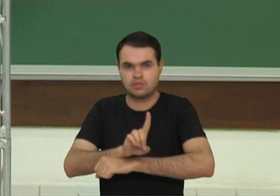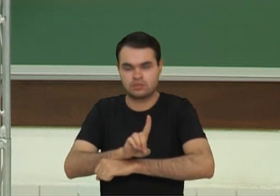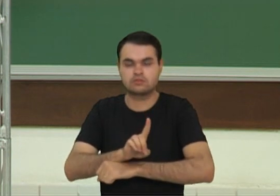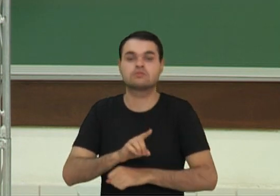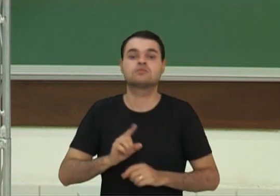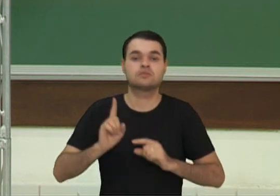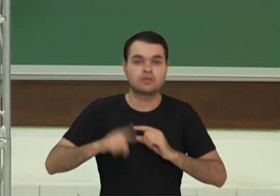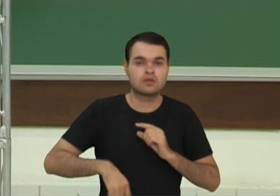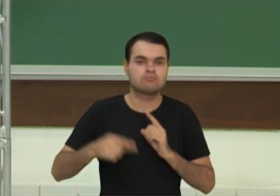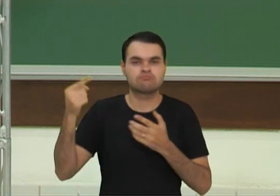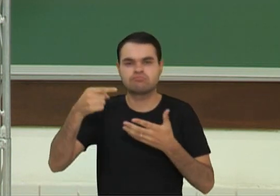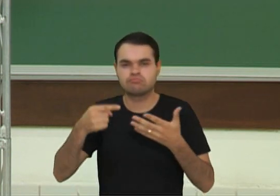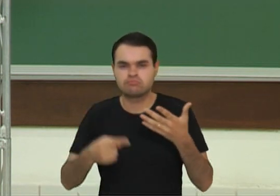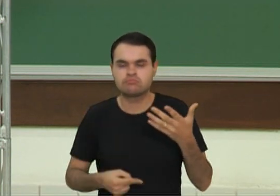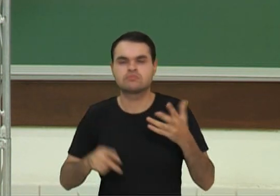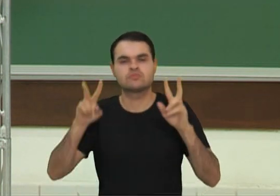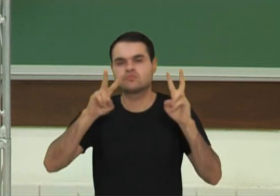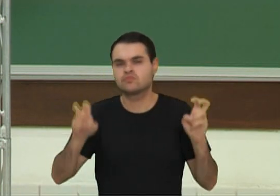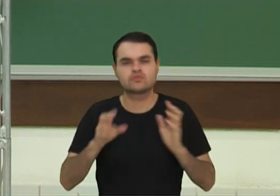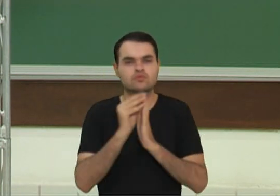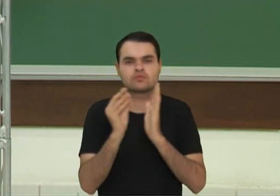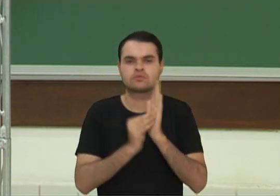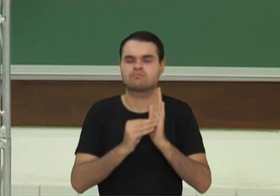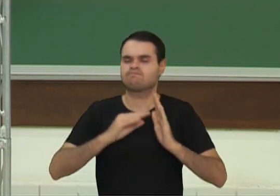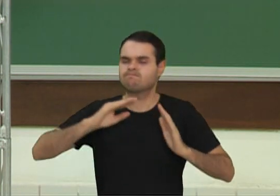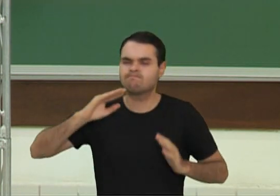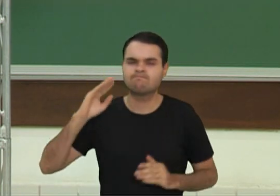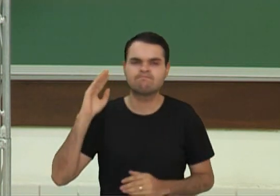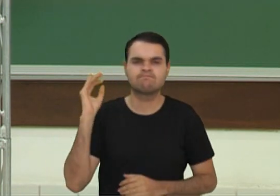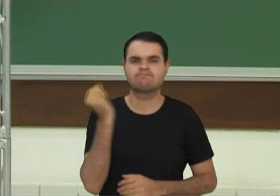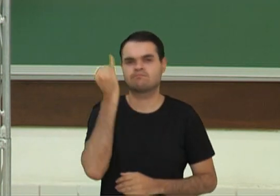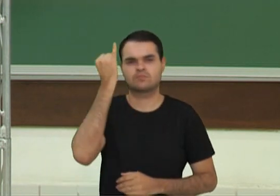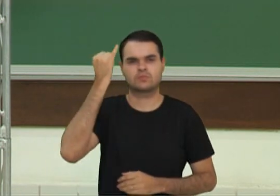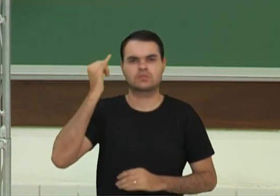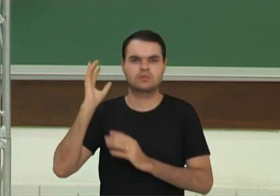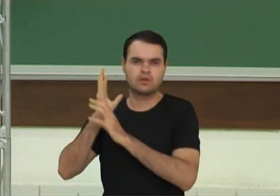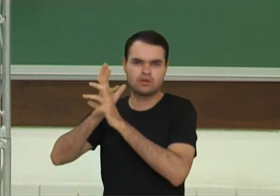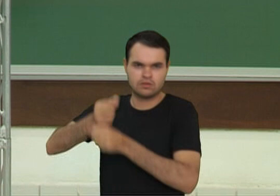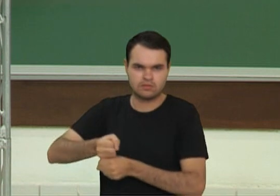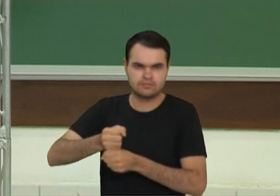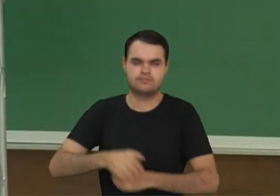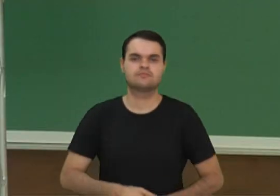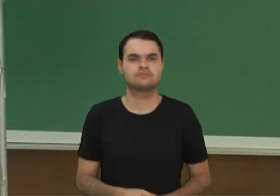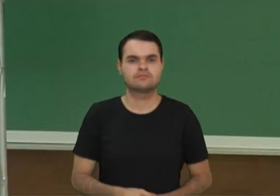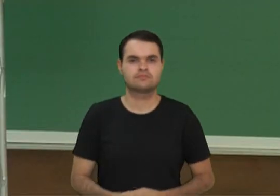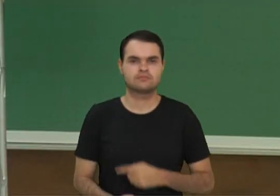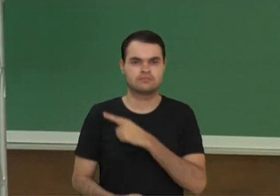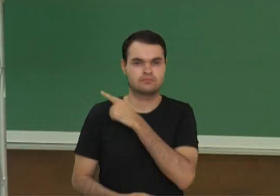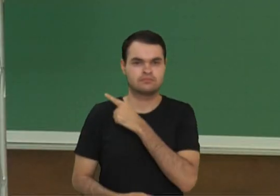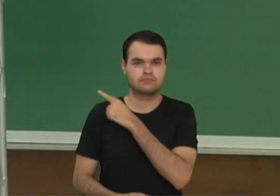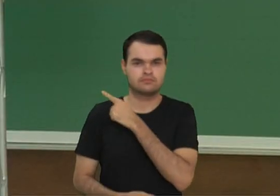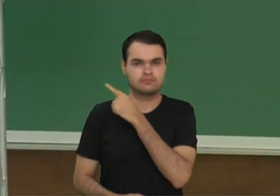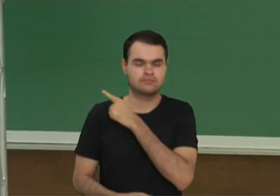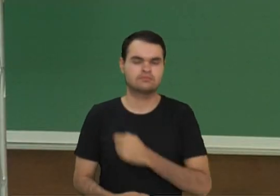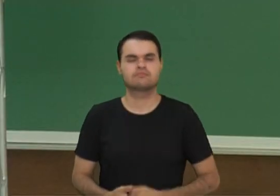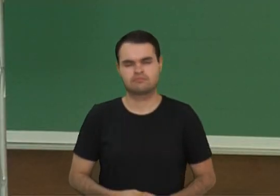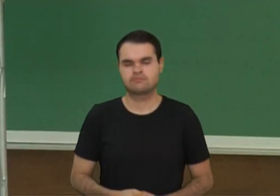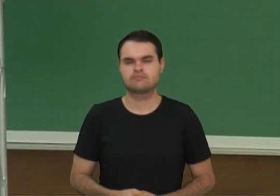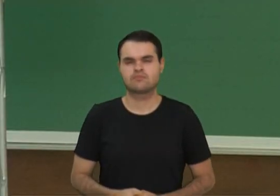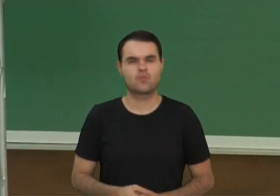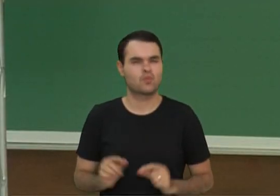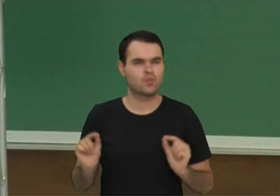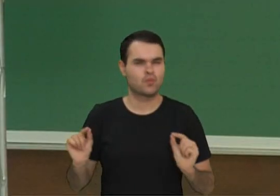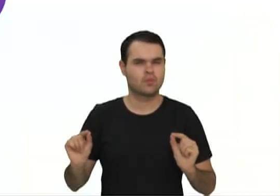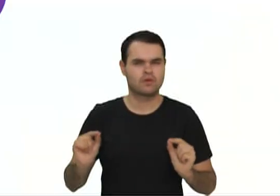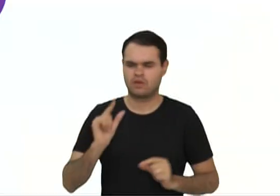fazendo alguns apontamentos sobre alguns conteúdos necessários a serem retomados. E aqui na tela, ó, já vai aparecer para você